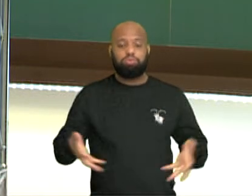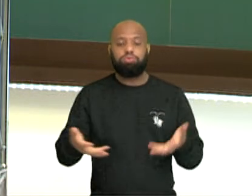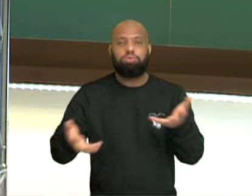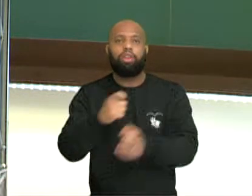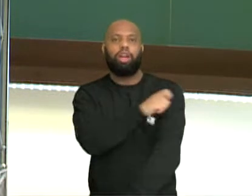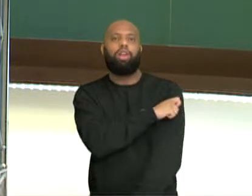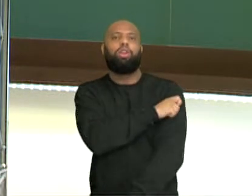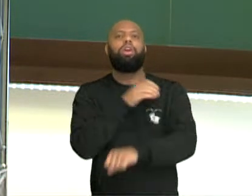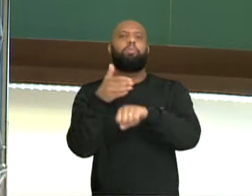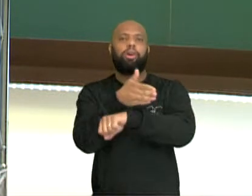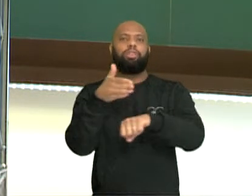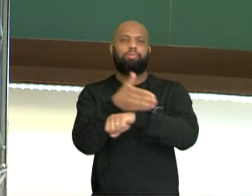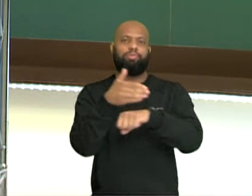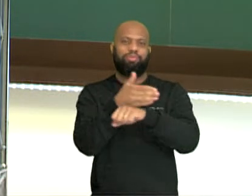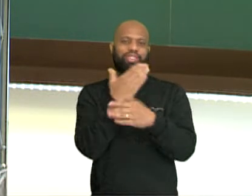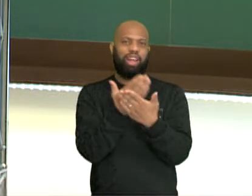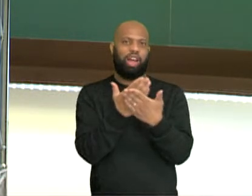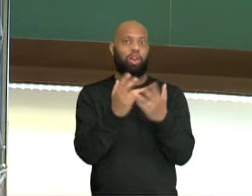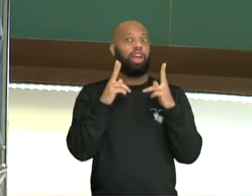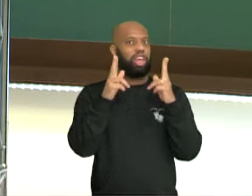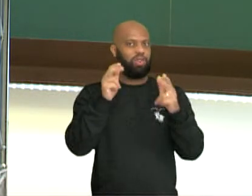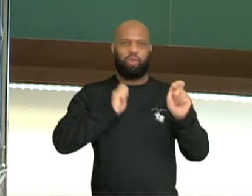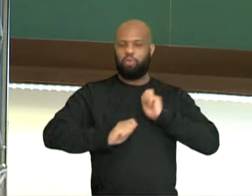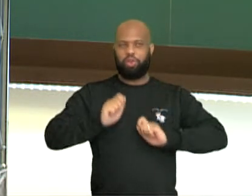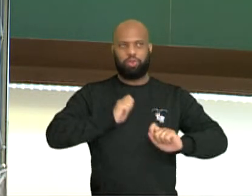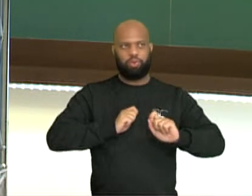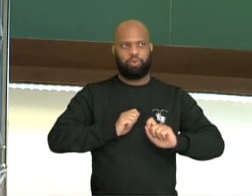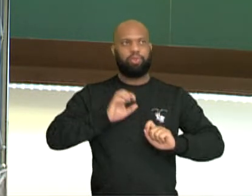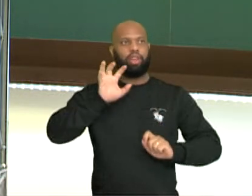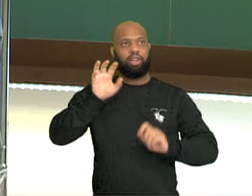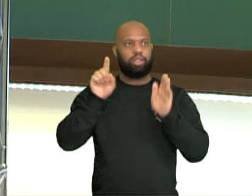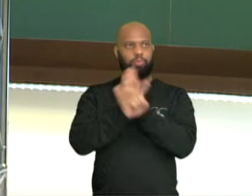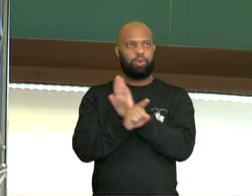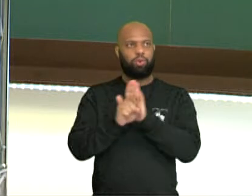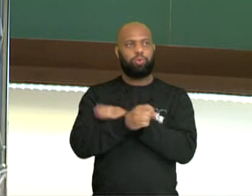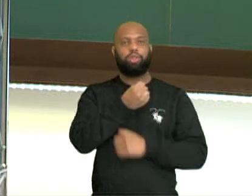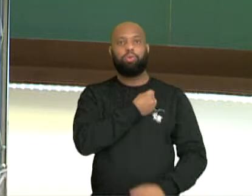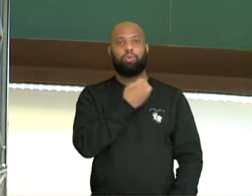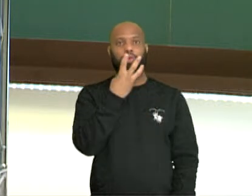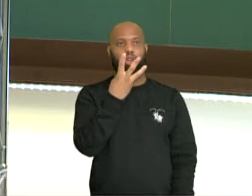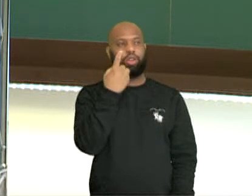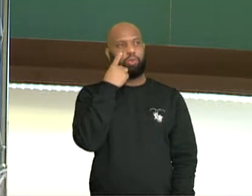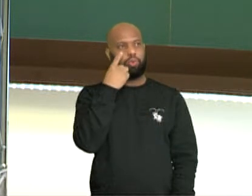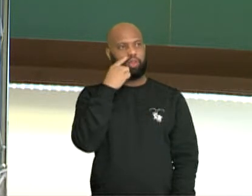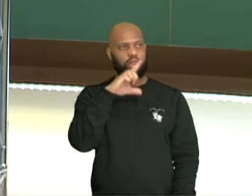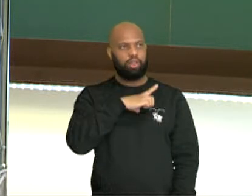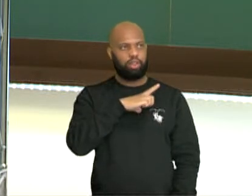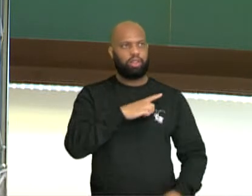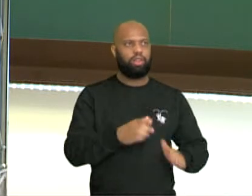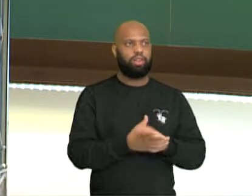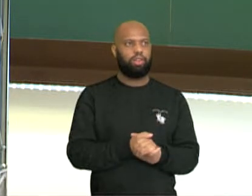se fosse um ator. Então, nessa atividade 3, o que eu observo? Que,